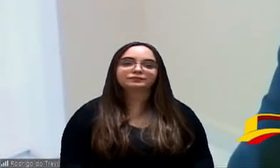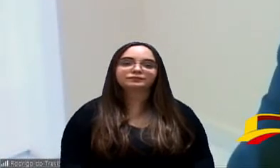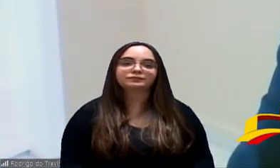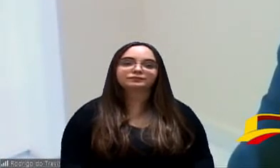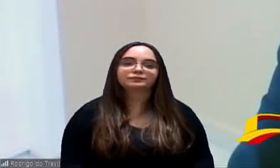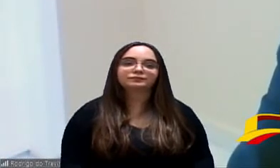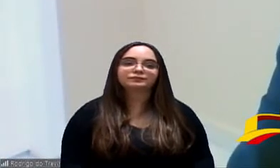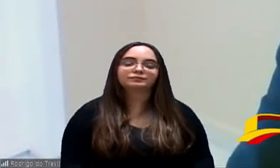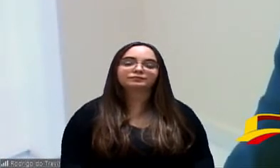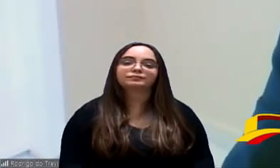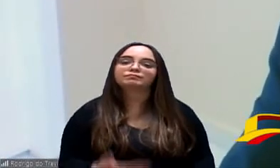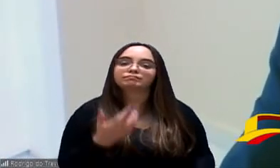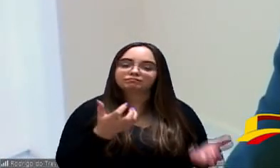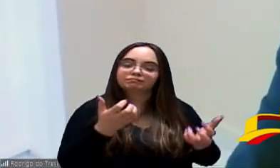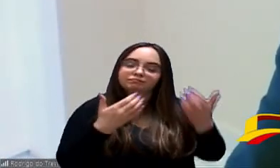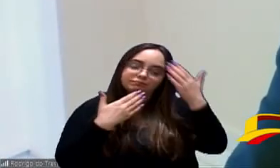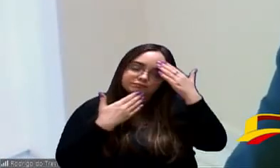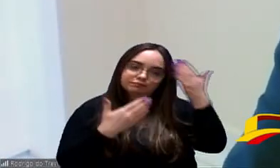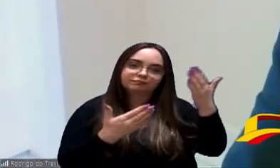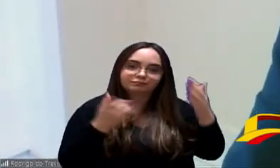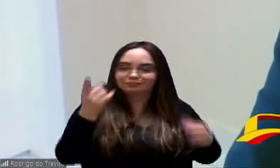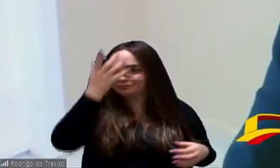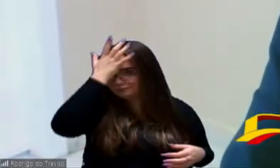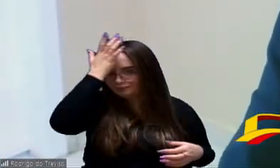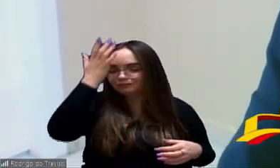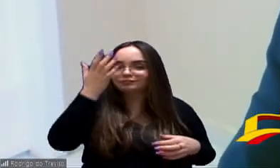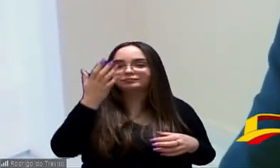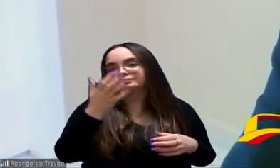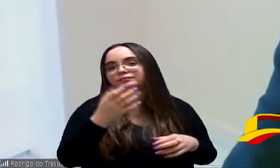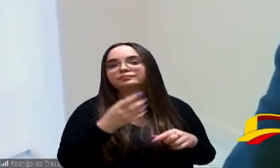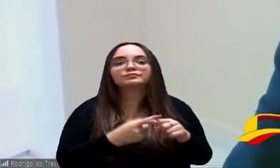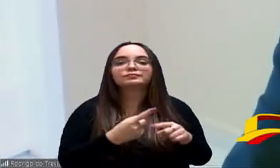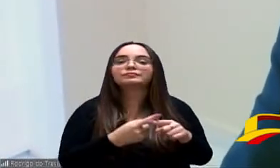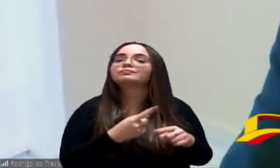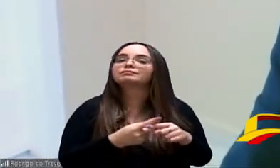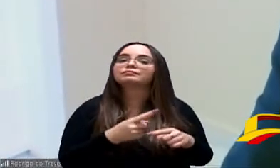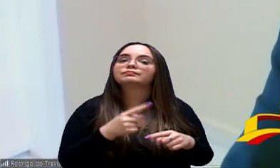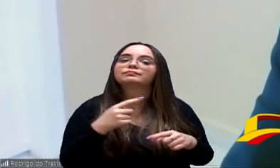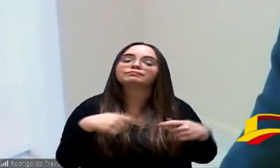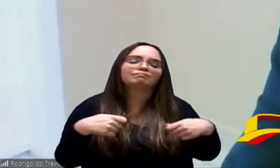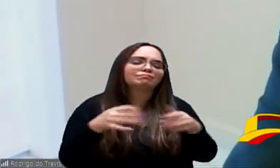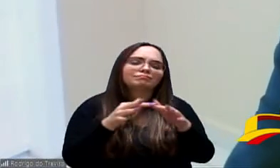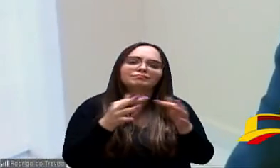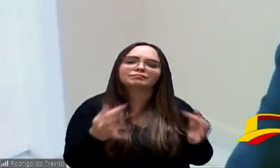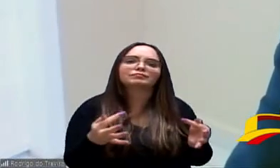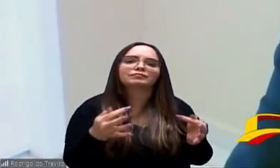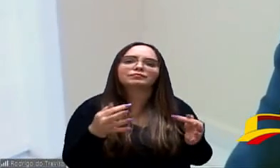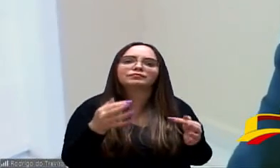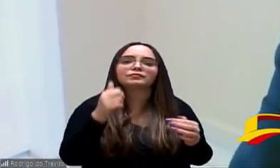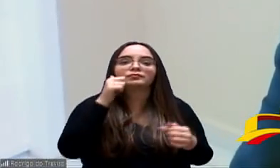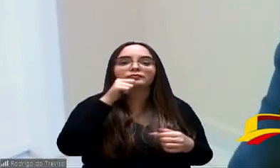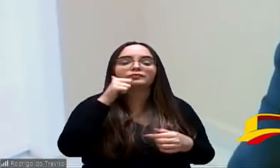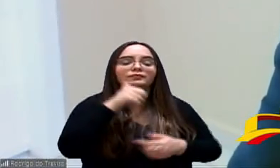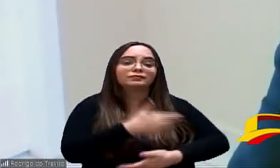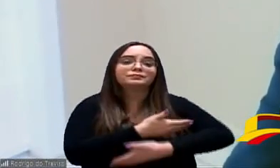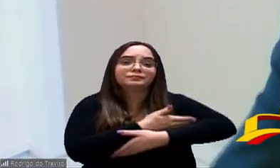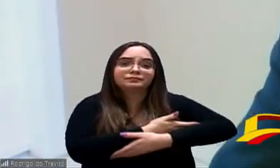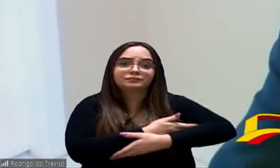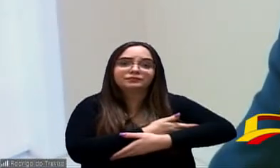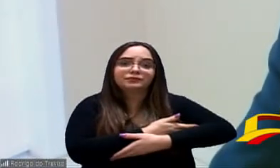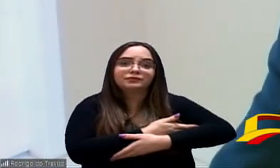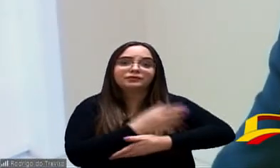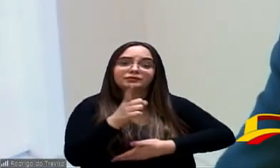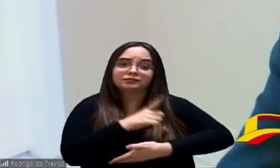eu queria até agradecer o Fábio. Eu acho que tem que ser muito simples isso aí. A mulher está com a criança. Tem